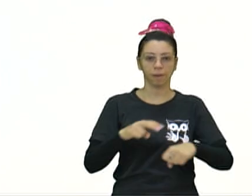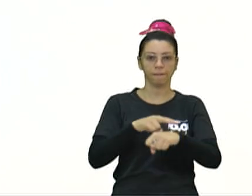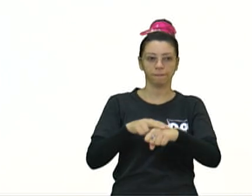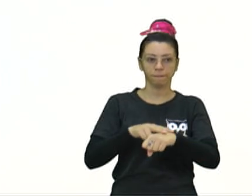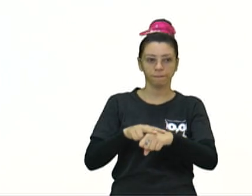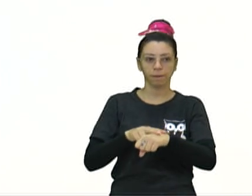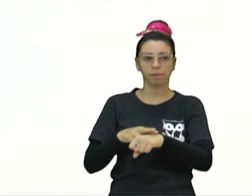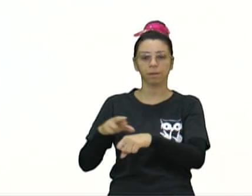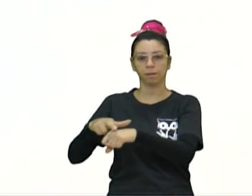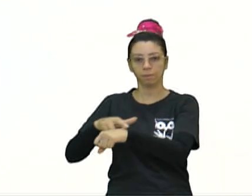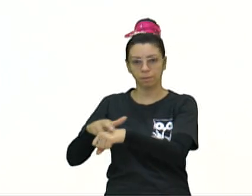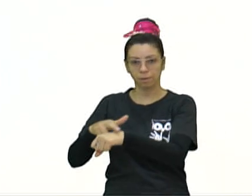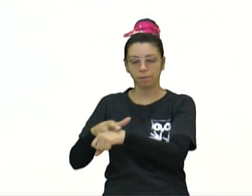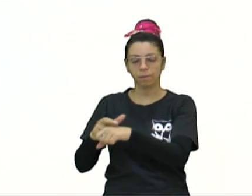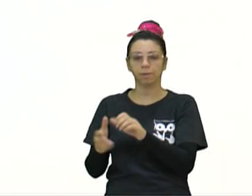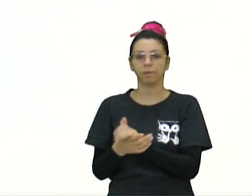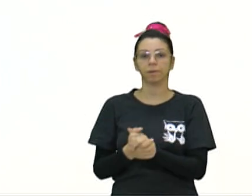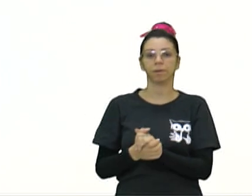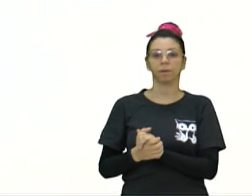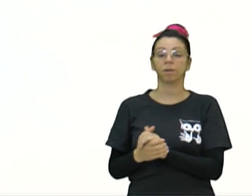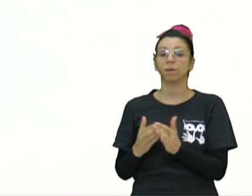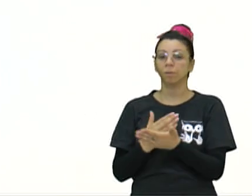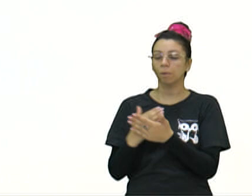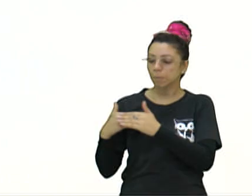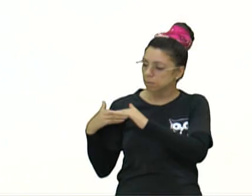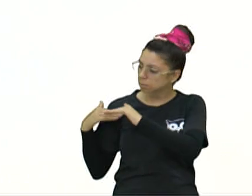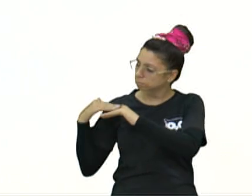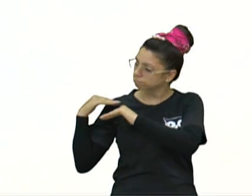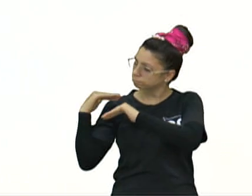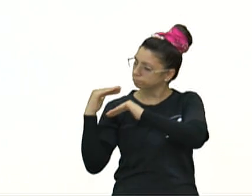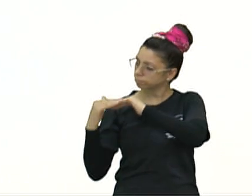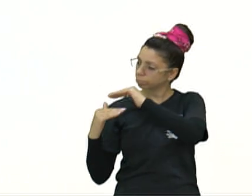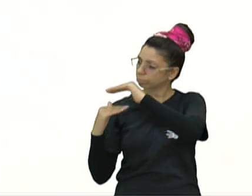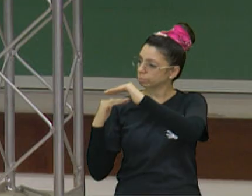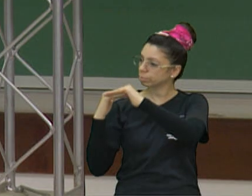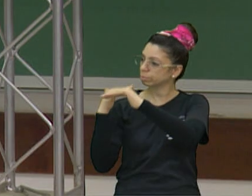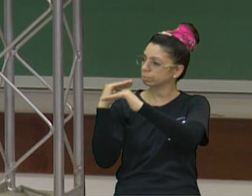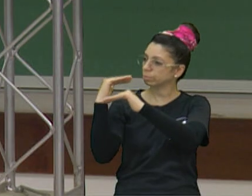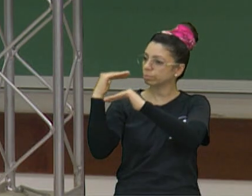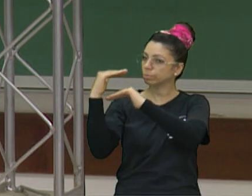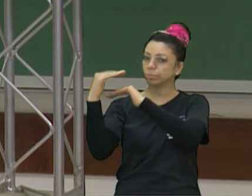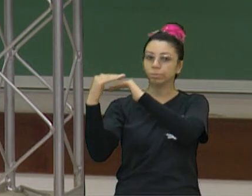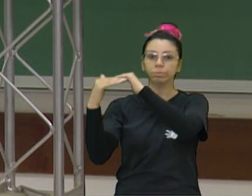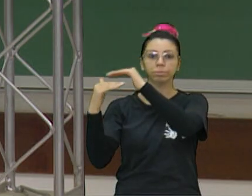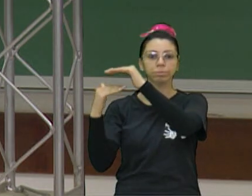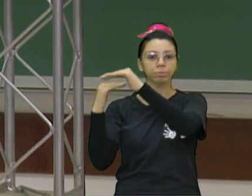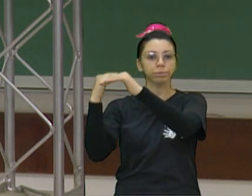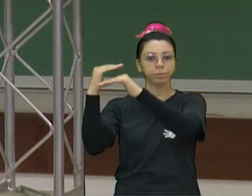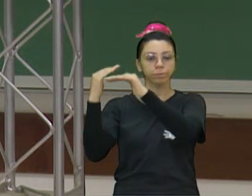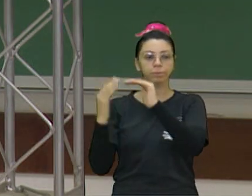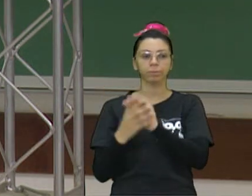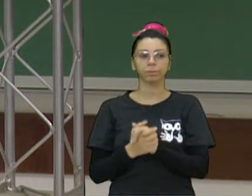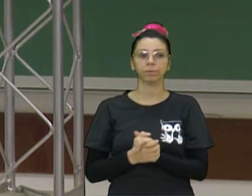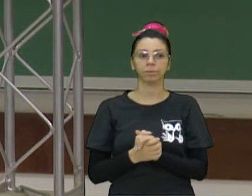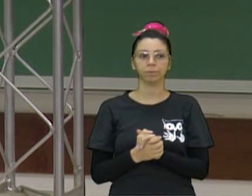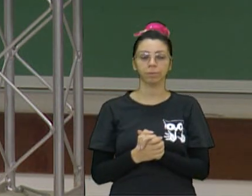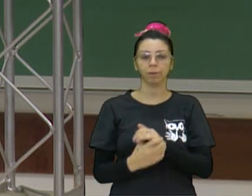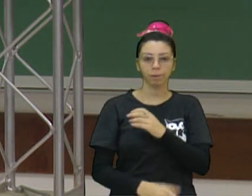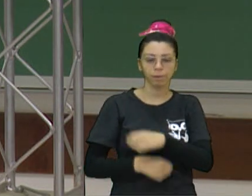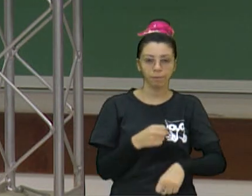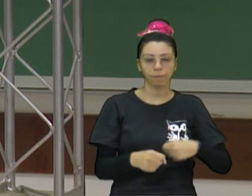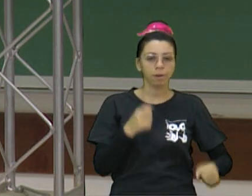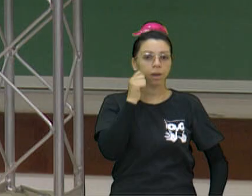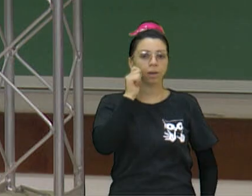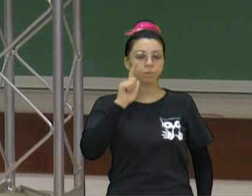então é a planta, é quando o atleta, agora o praticante está começando já dentro da modalidade. Daí vem a faixa azul e a